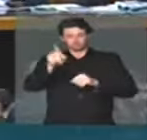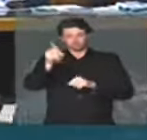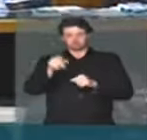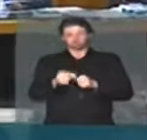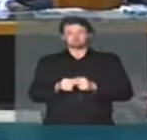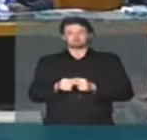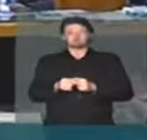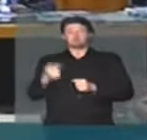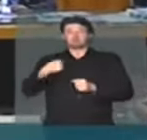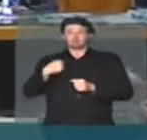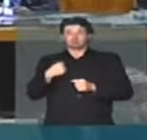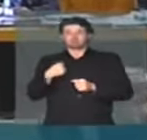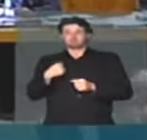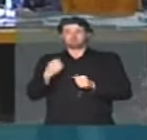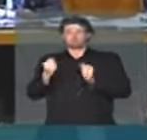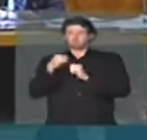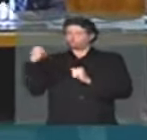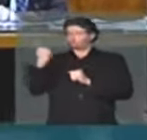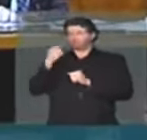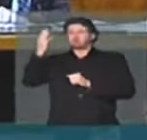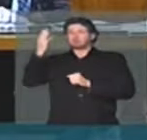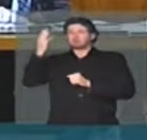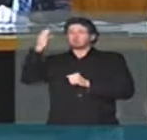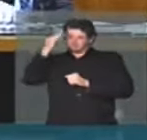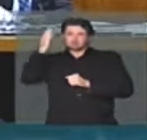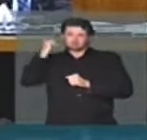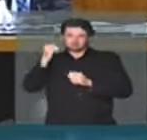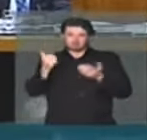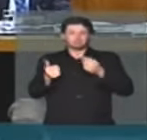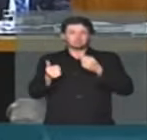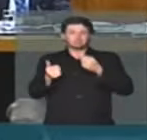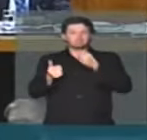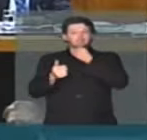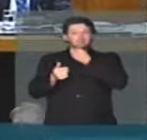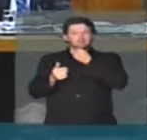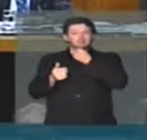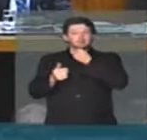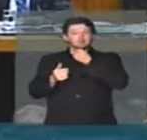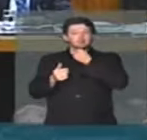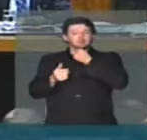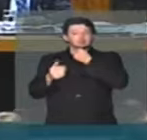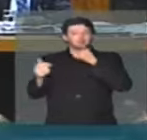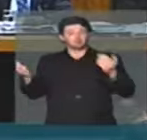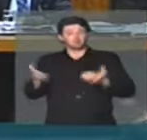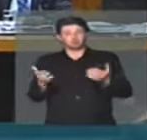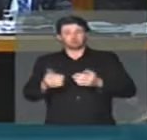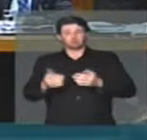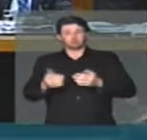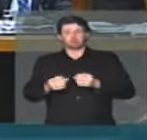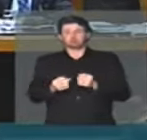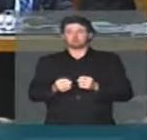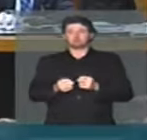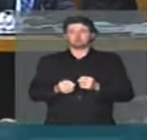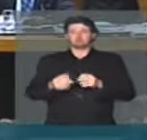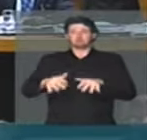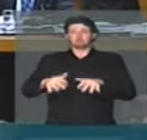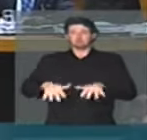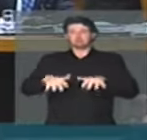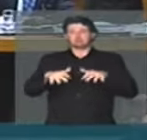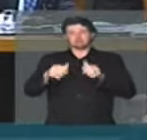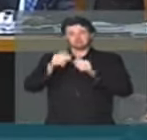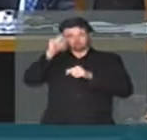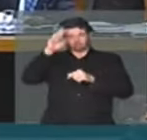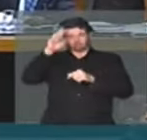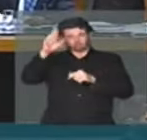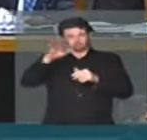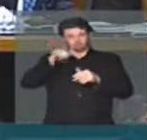não. Todo mundo aqui entende e sabe que nós passamos hoje, desde a sessão convocada